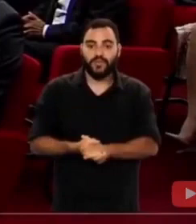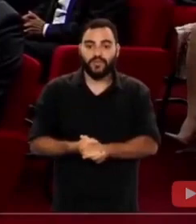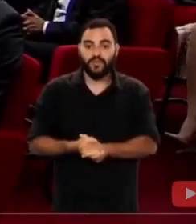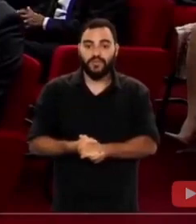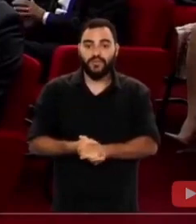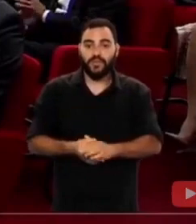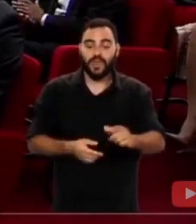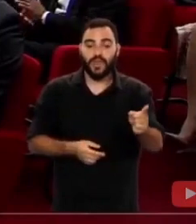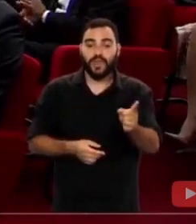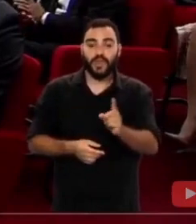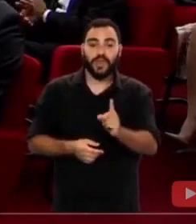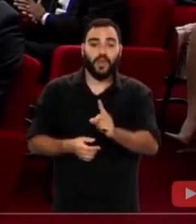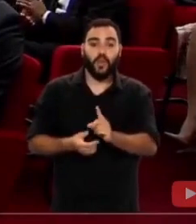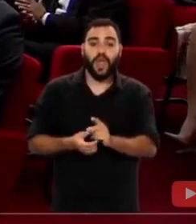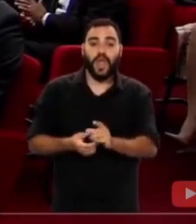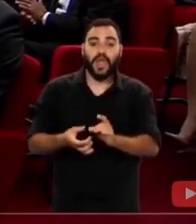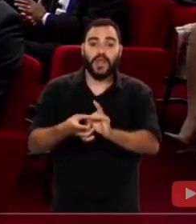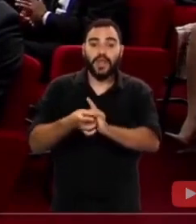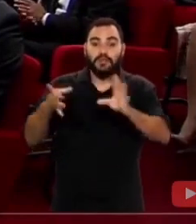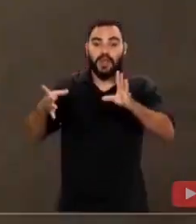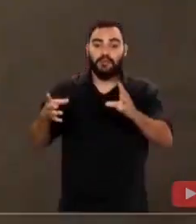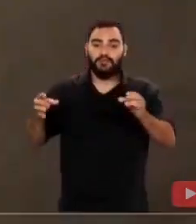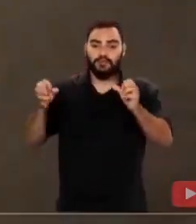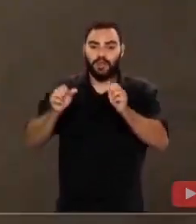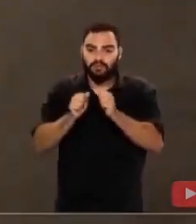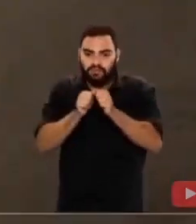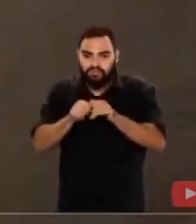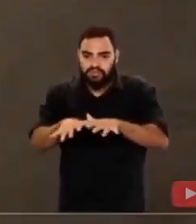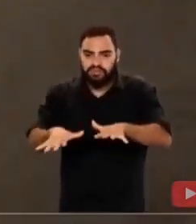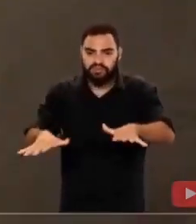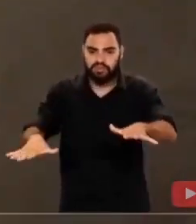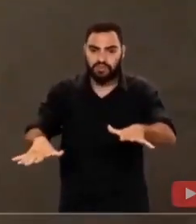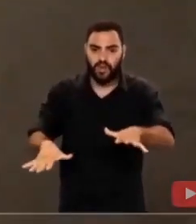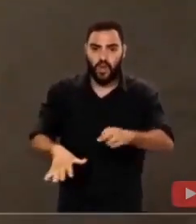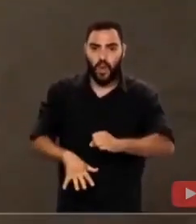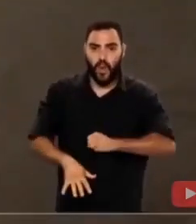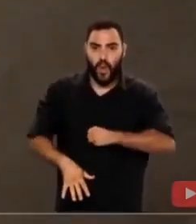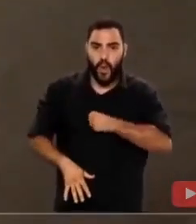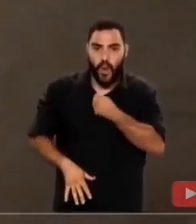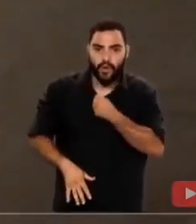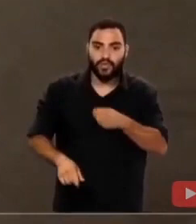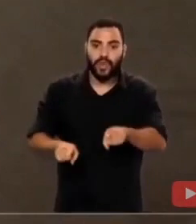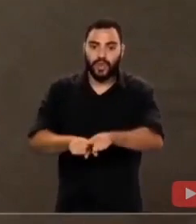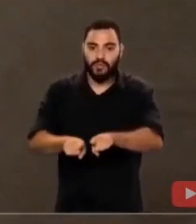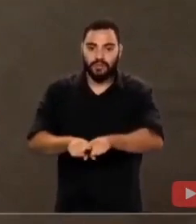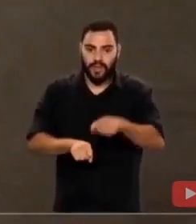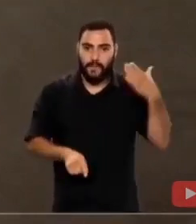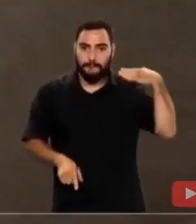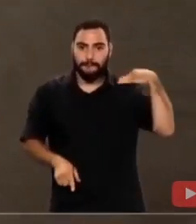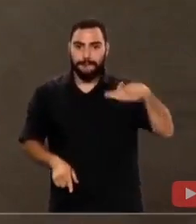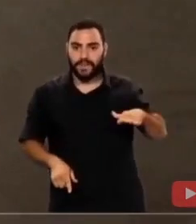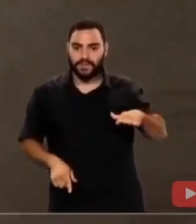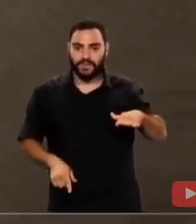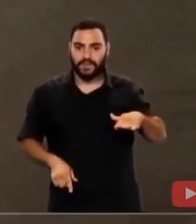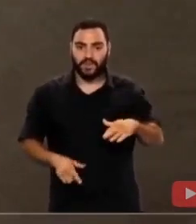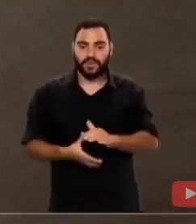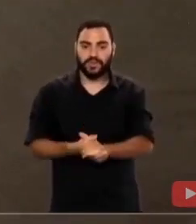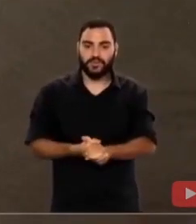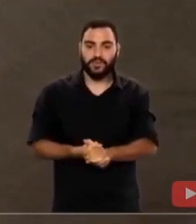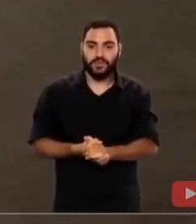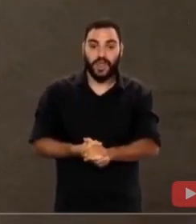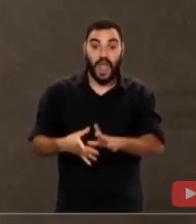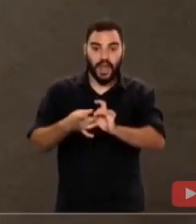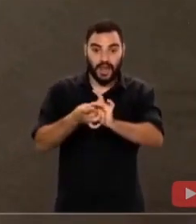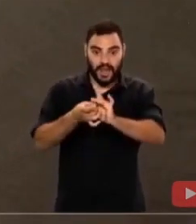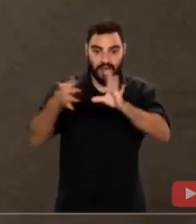não é liberdade de propagação de discursos de ódio e preconceituosos. A liberdade